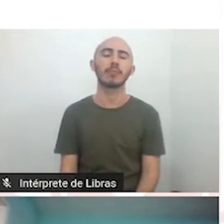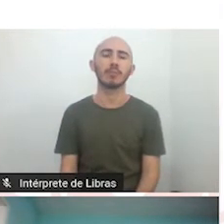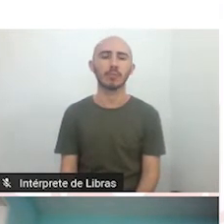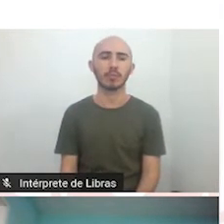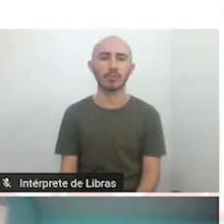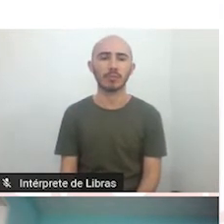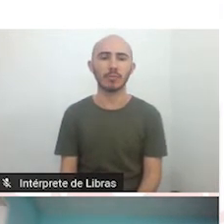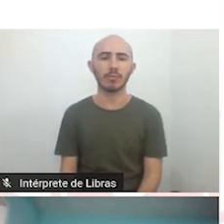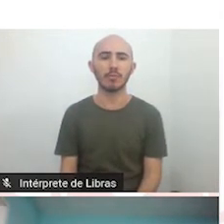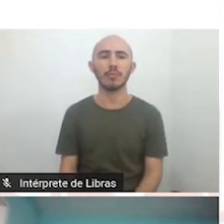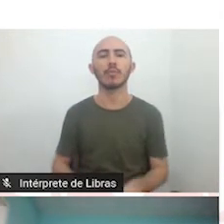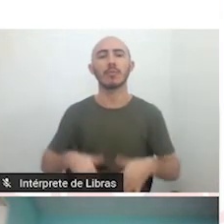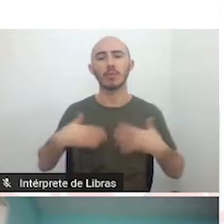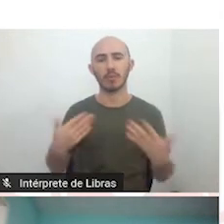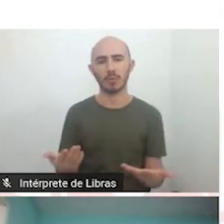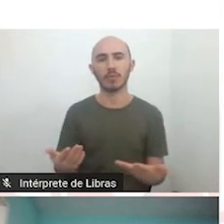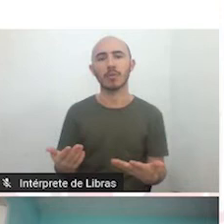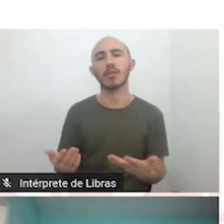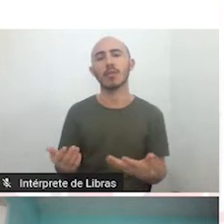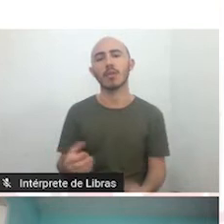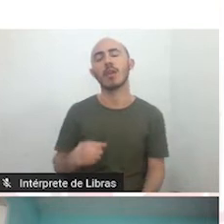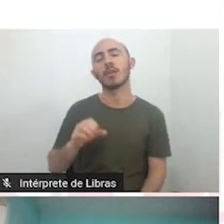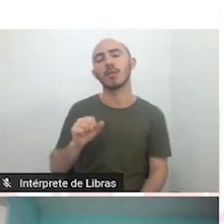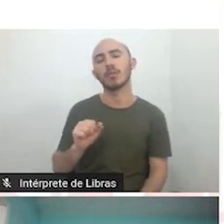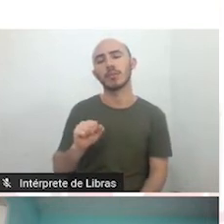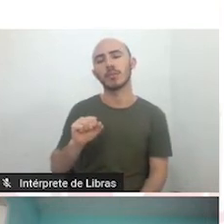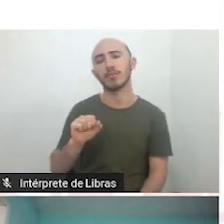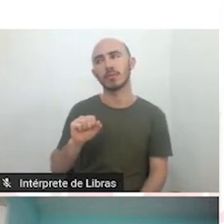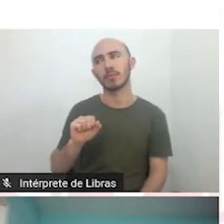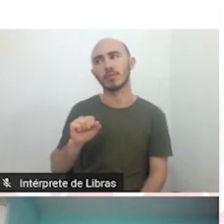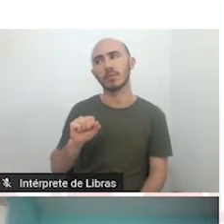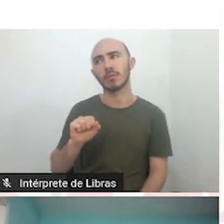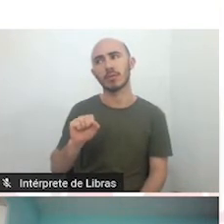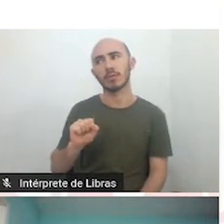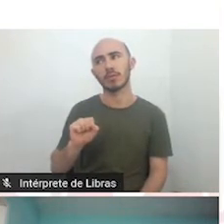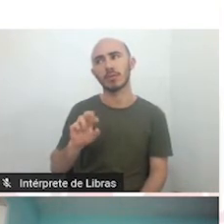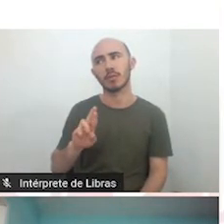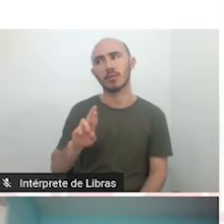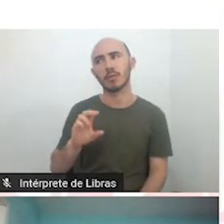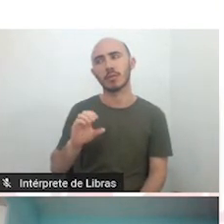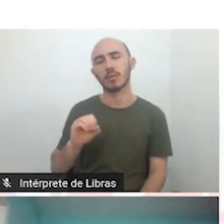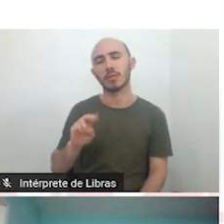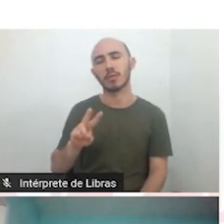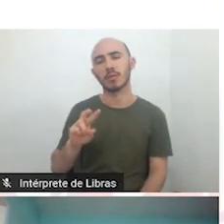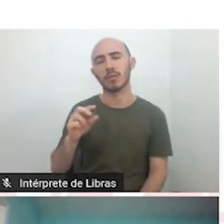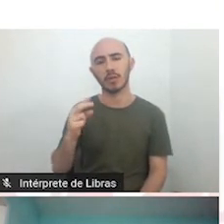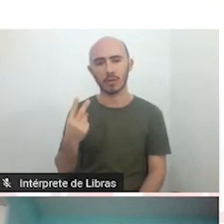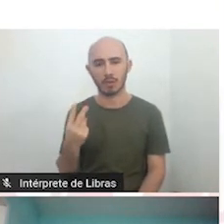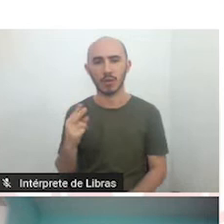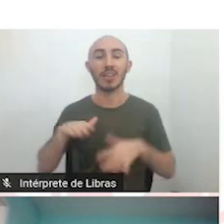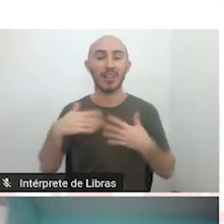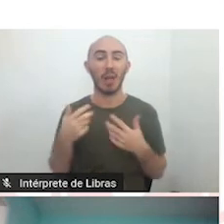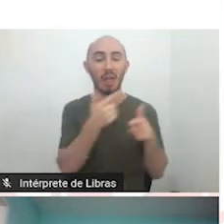Então, o SARS-CoV-2, né, o vírus de RNA, que está causando todo esse problema aí no mundo, a gente